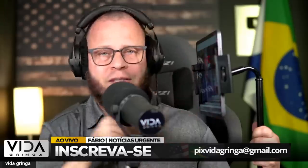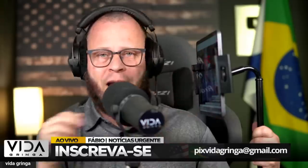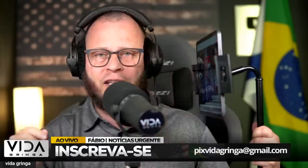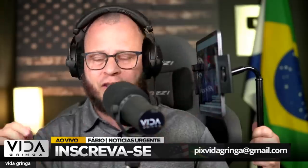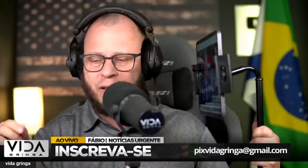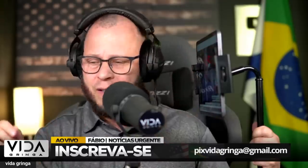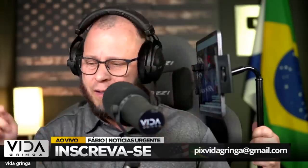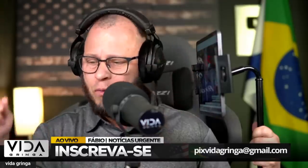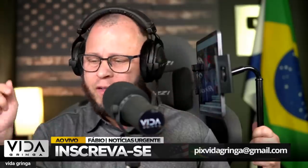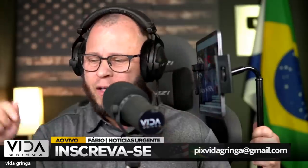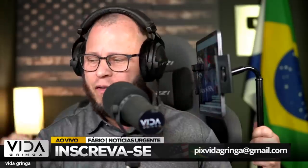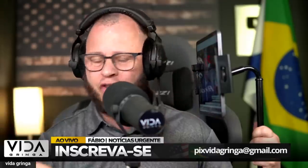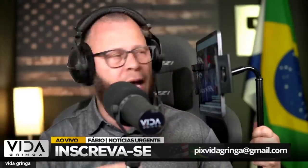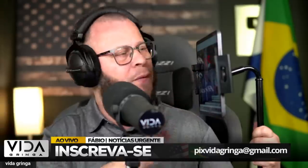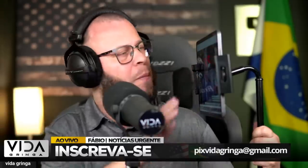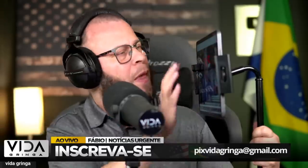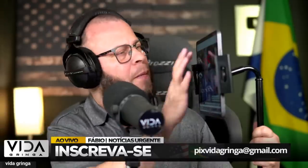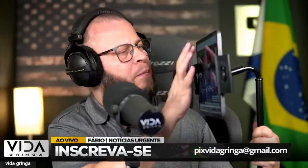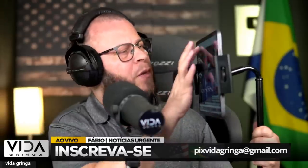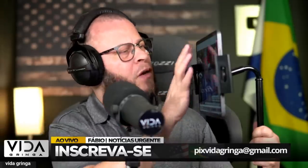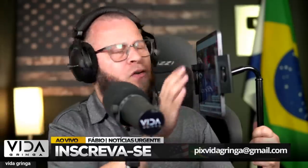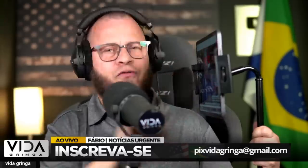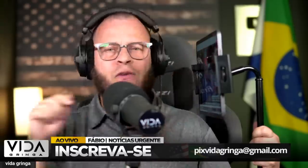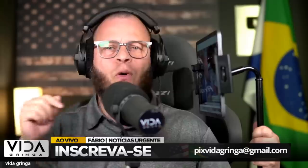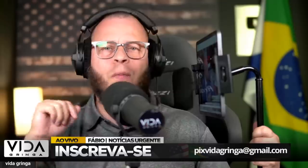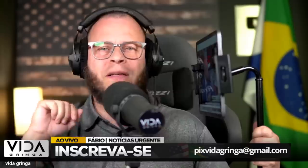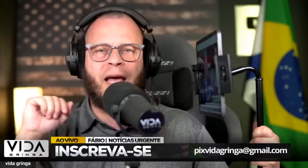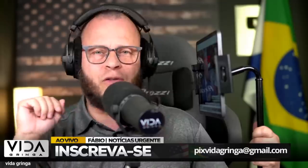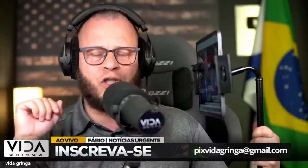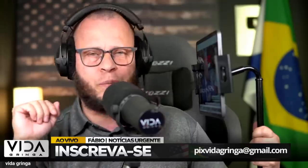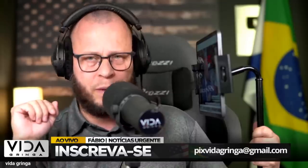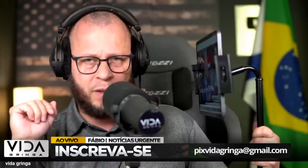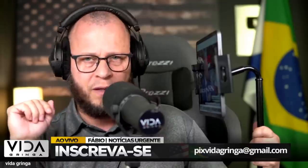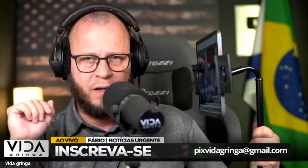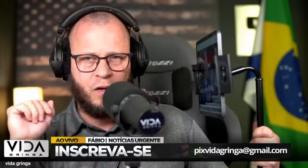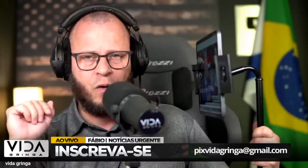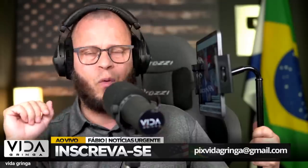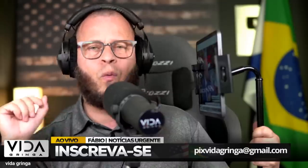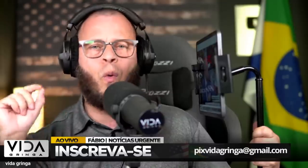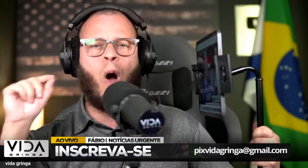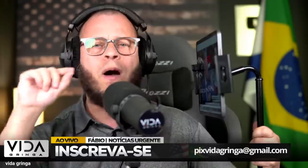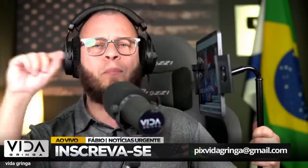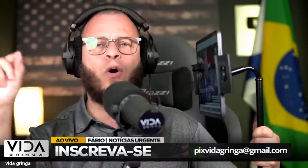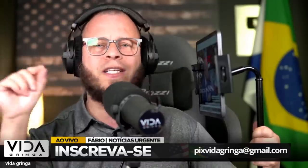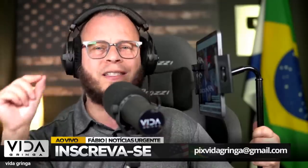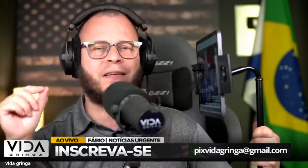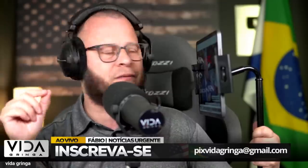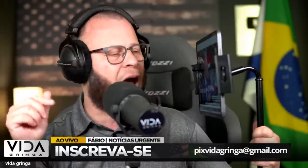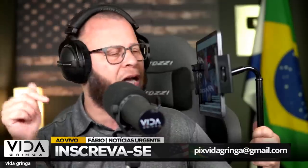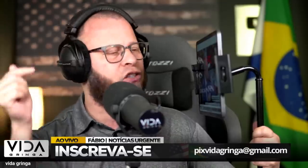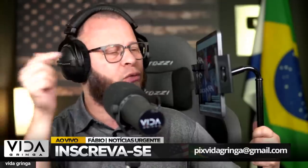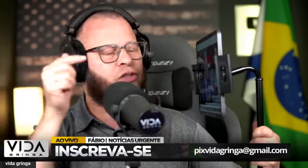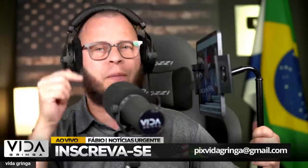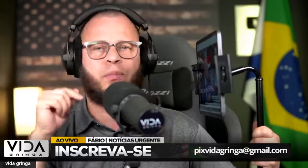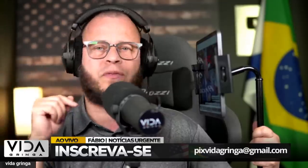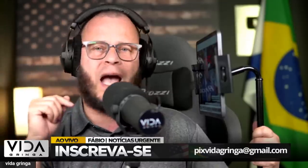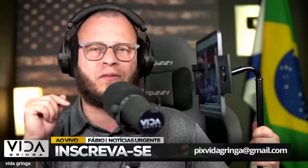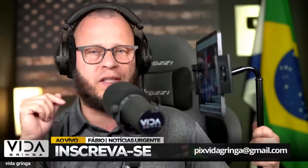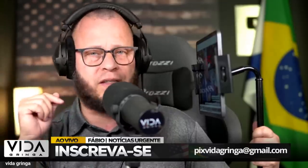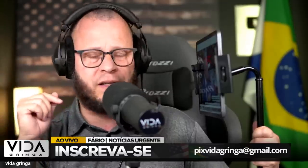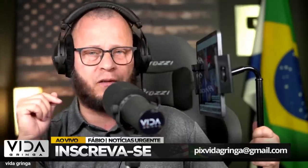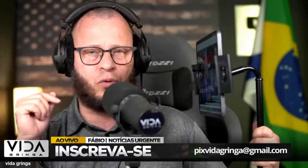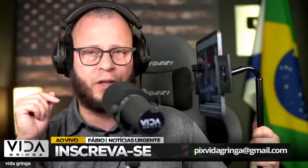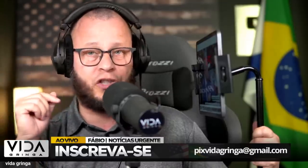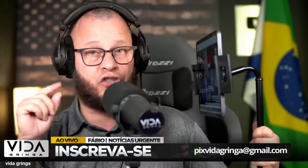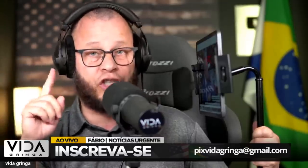você é uma posição ao conjunto vai no comentário Diz para mim qual a porcentagem dos deputados